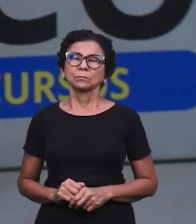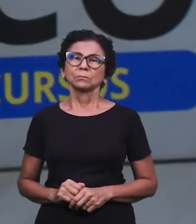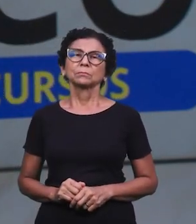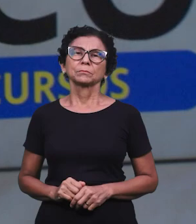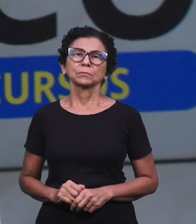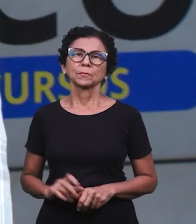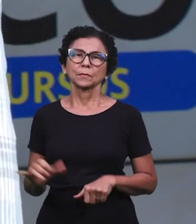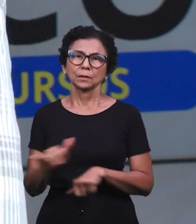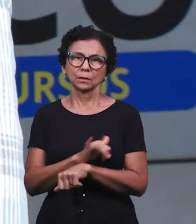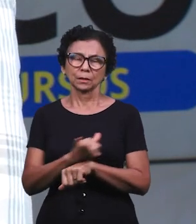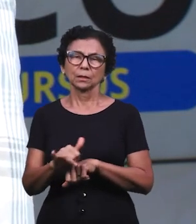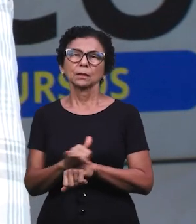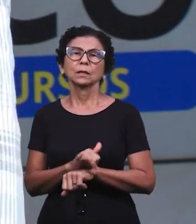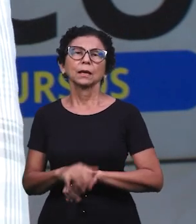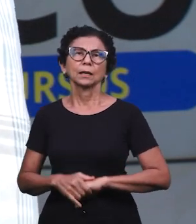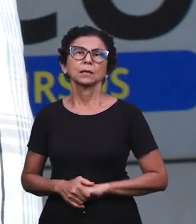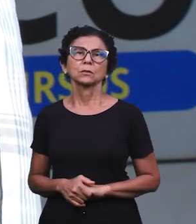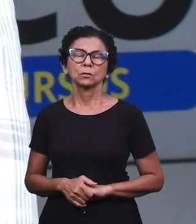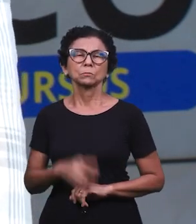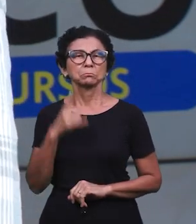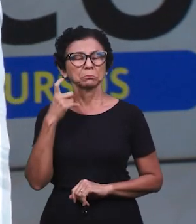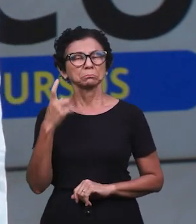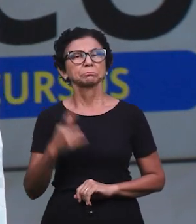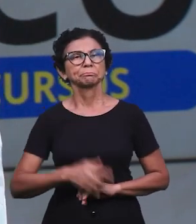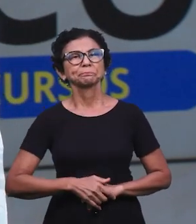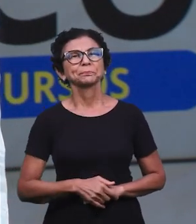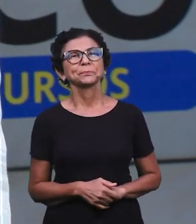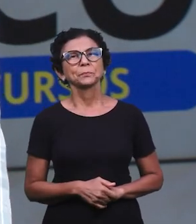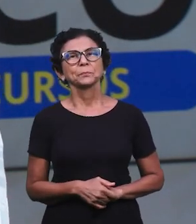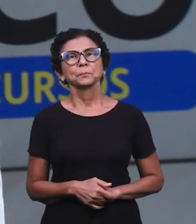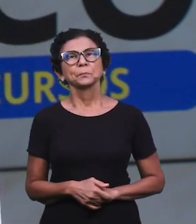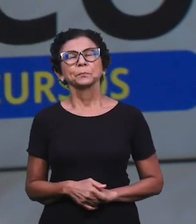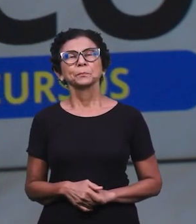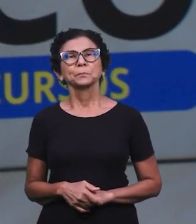que funciona de maneira bastante interessante, tá?